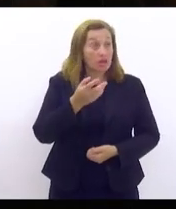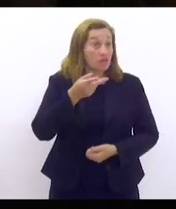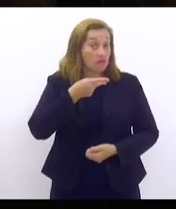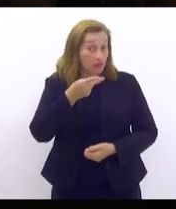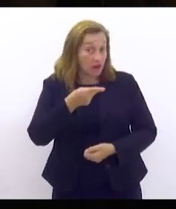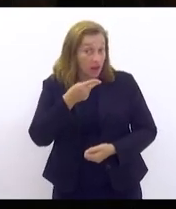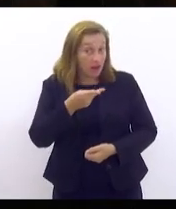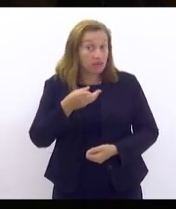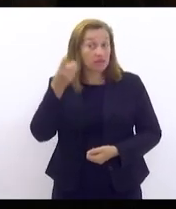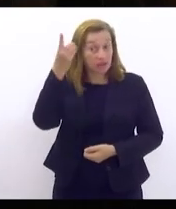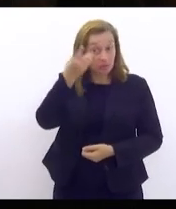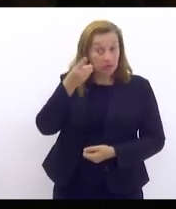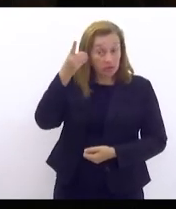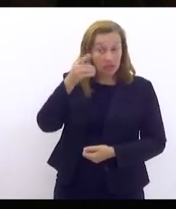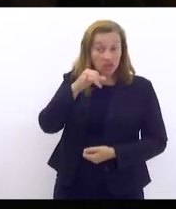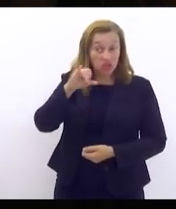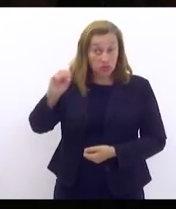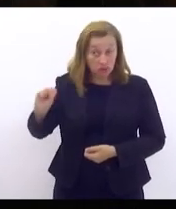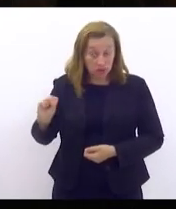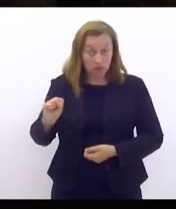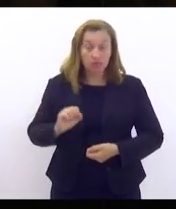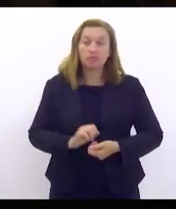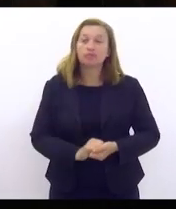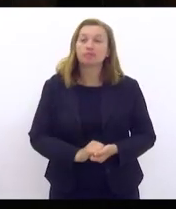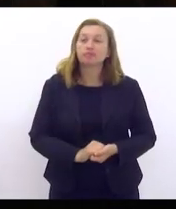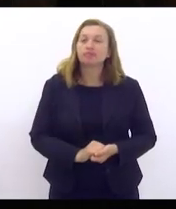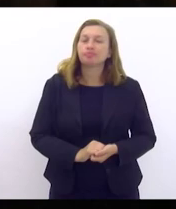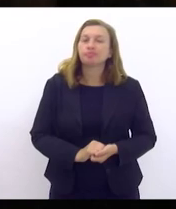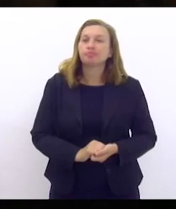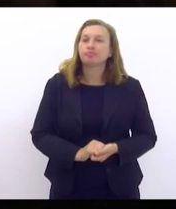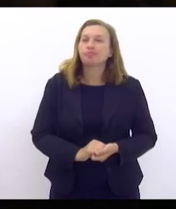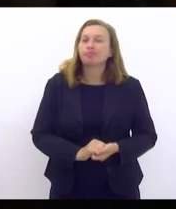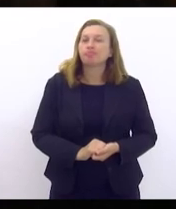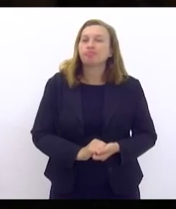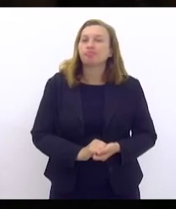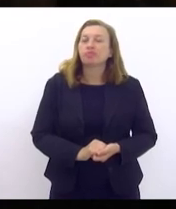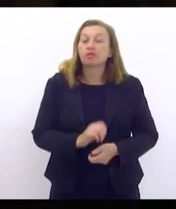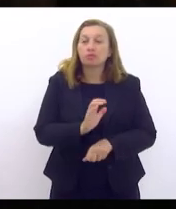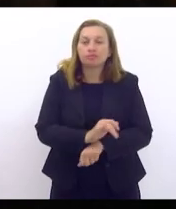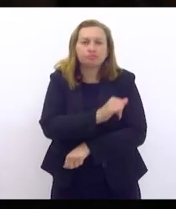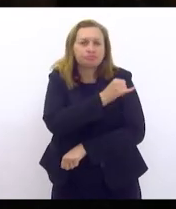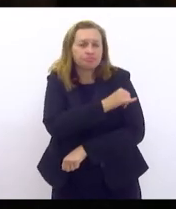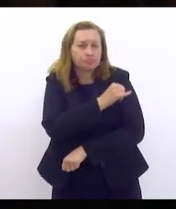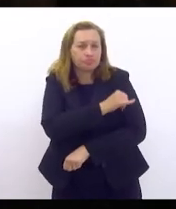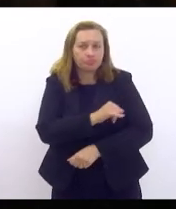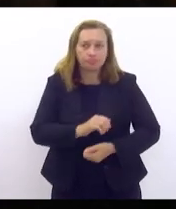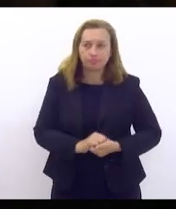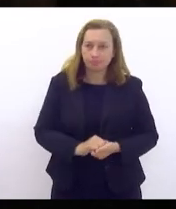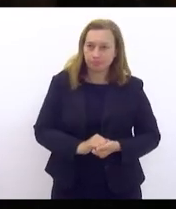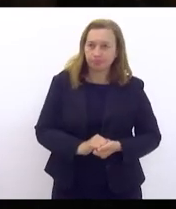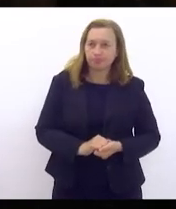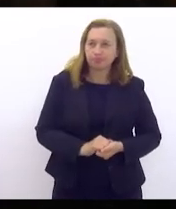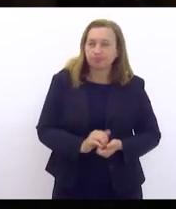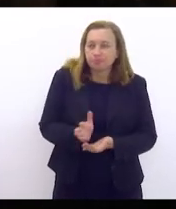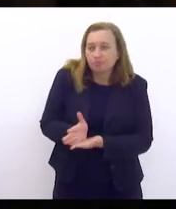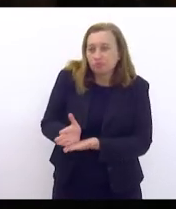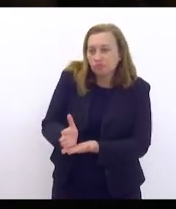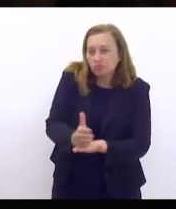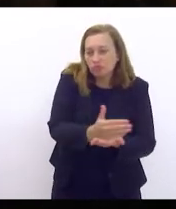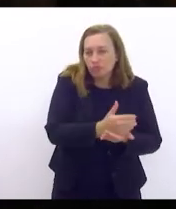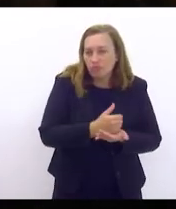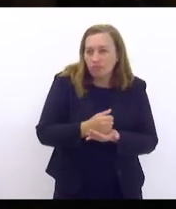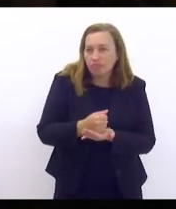Deputado Dionísio Lins que o Estado do Rio de Janeiro arrecada